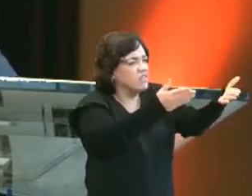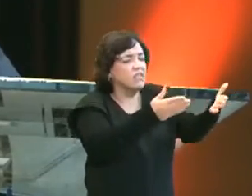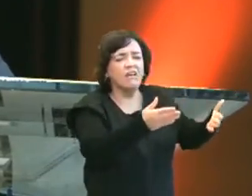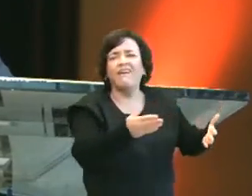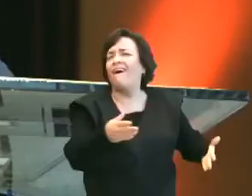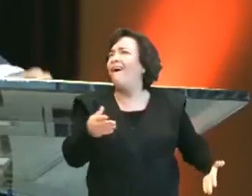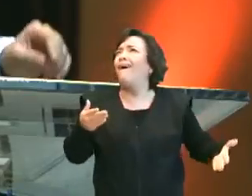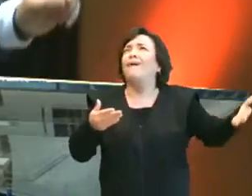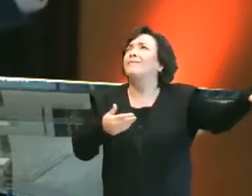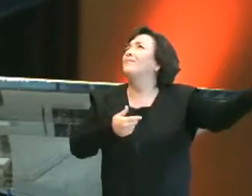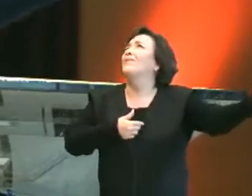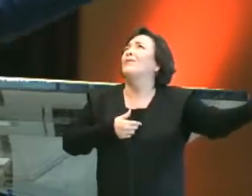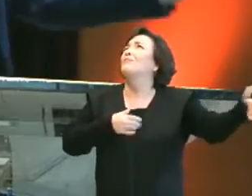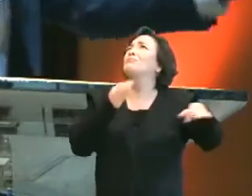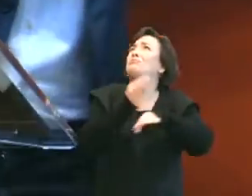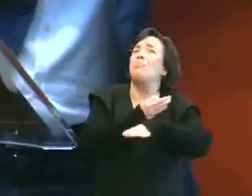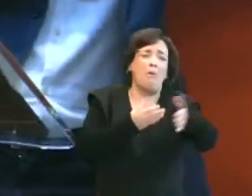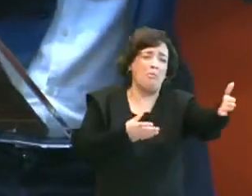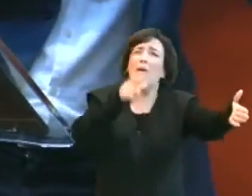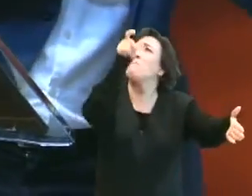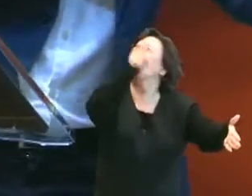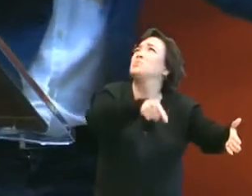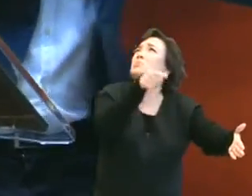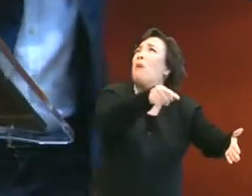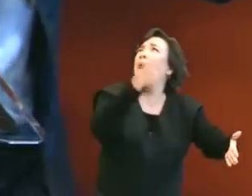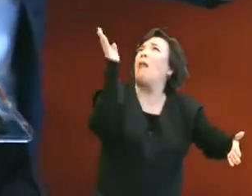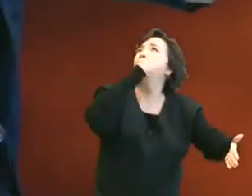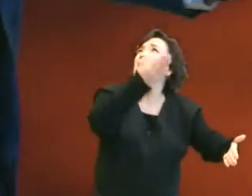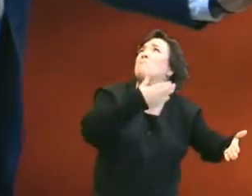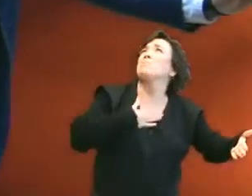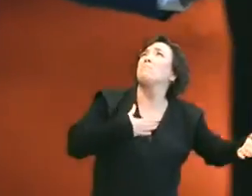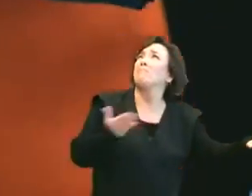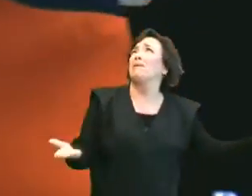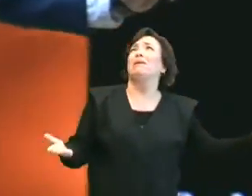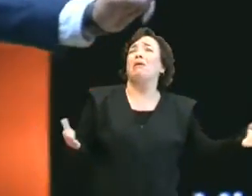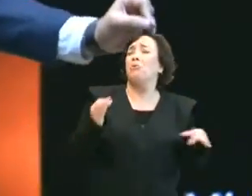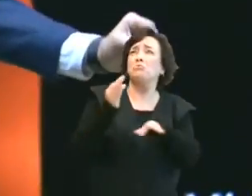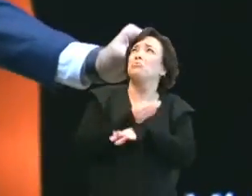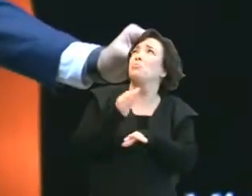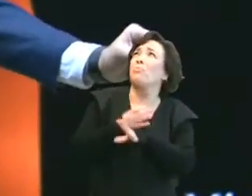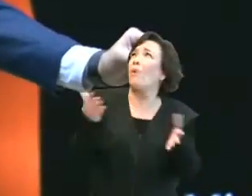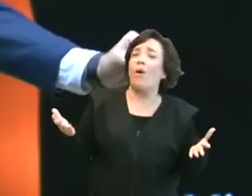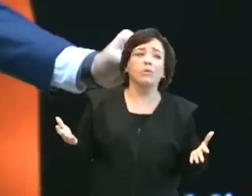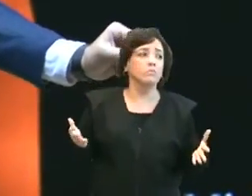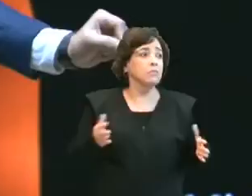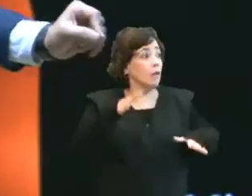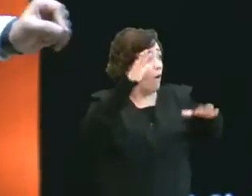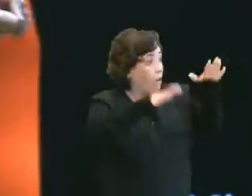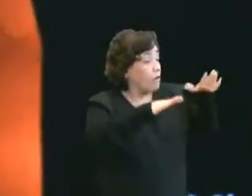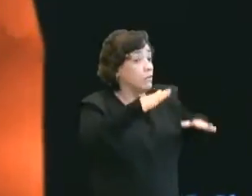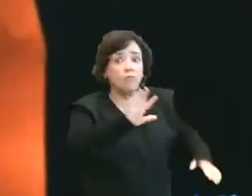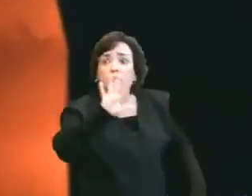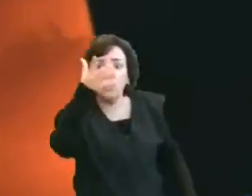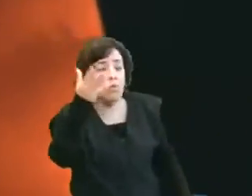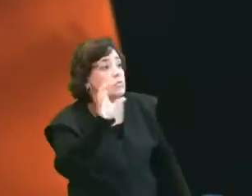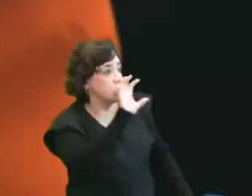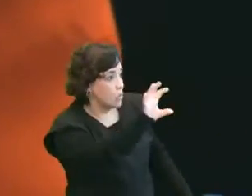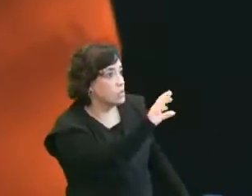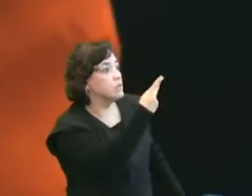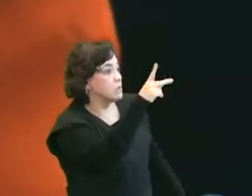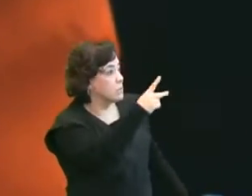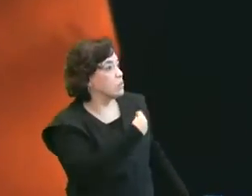o bastante. É nessa hora, quando ele está ali no pé de giesta, dizendo: já